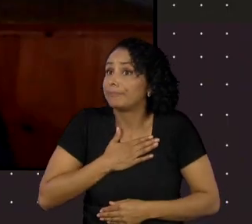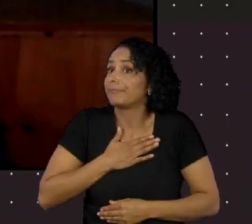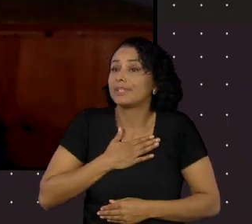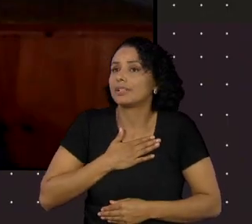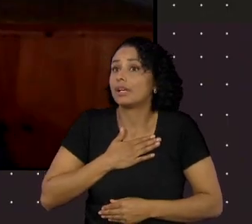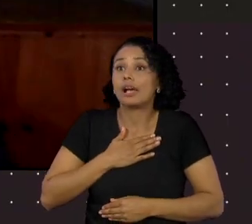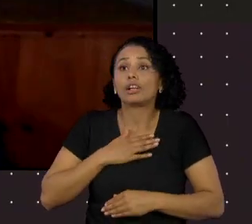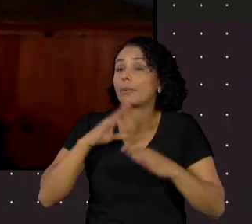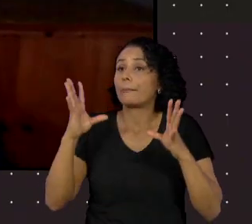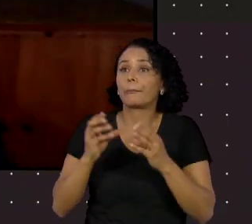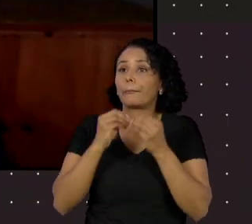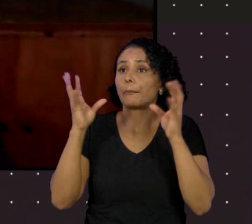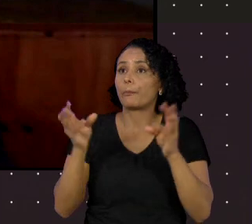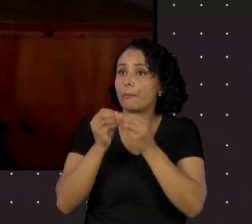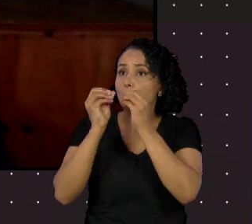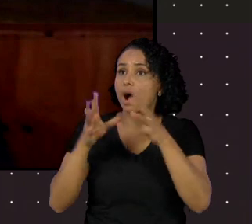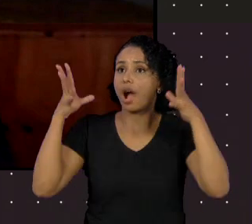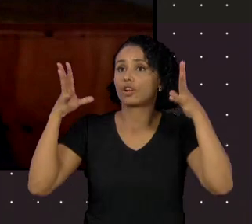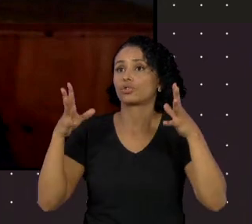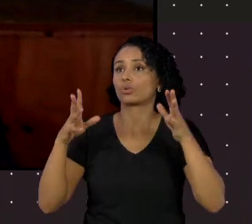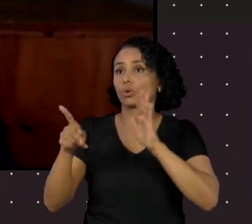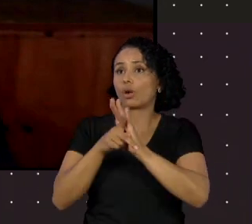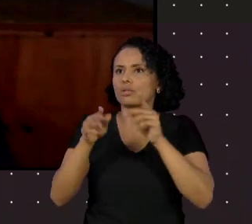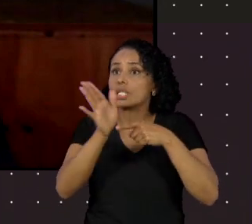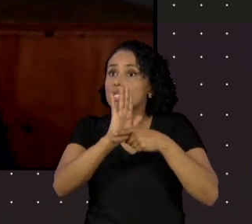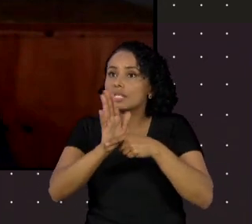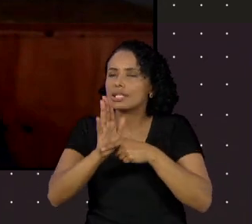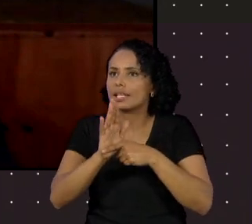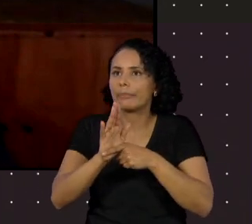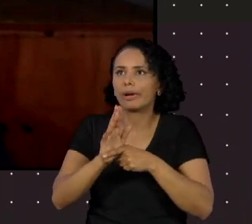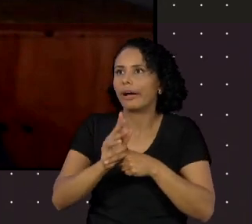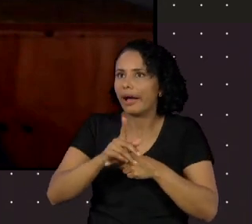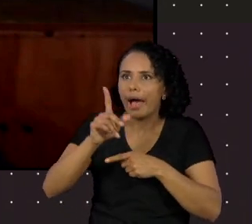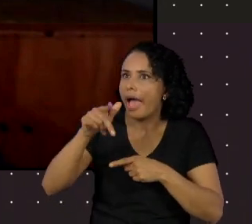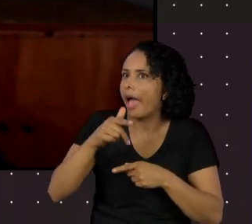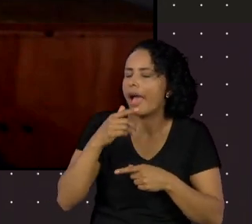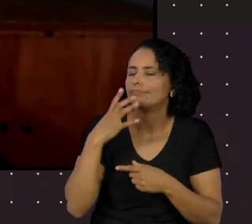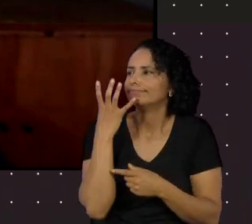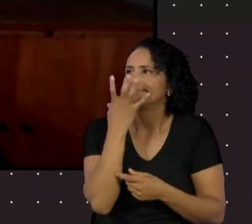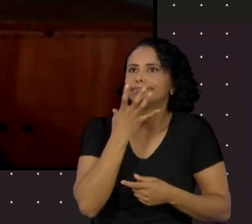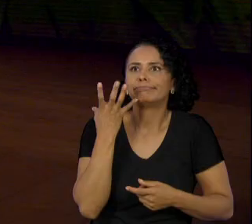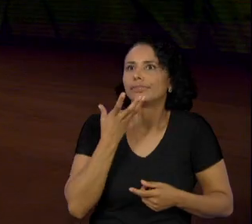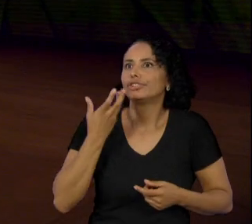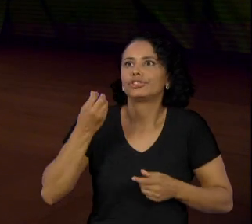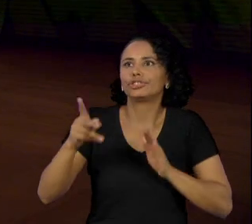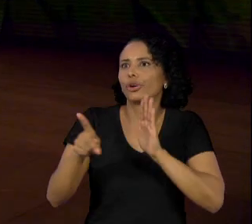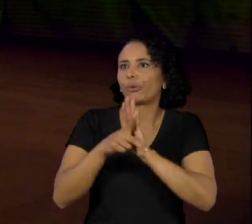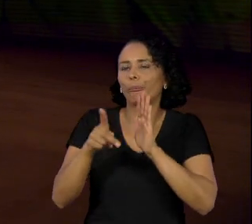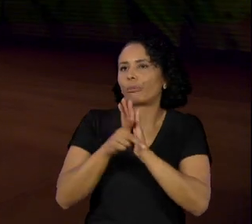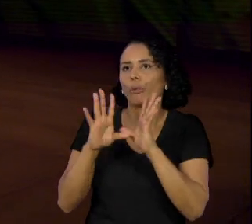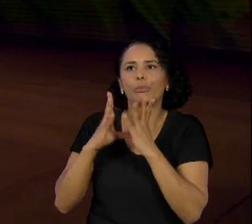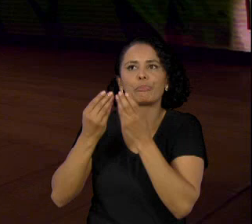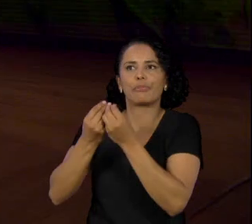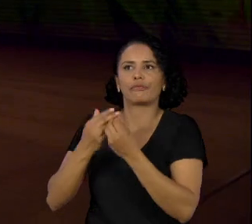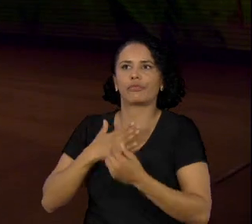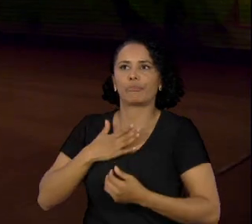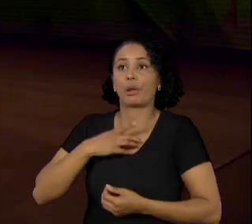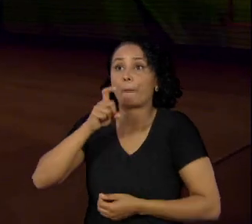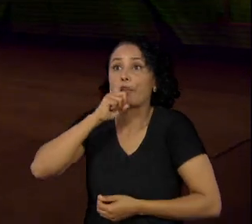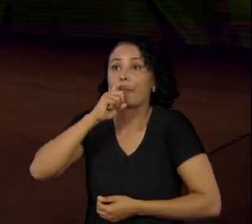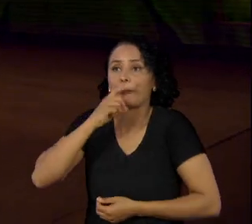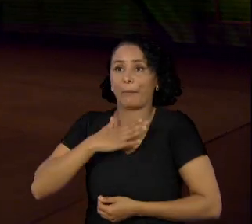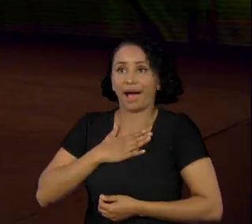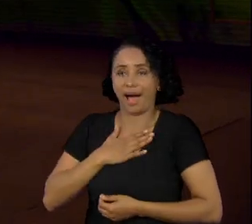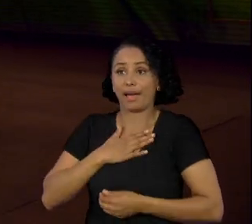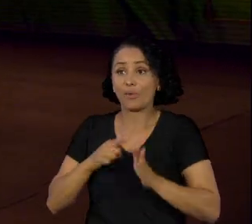mágico também, porque o cinema também é uma das grandes paixões do meu pai. E eu lembro que muitos filmes que meu pai me mostrava